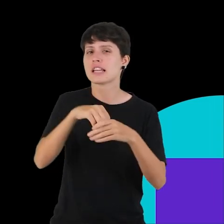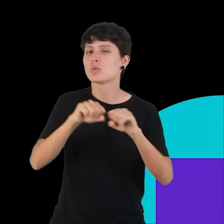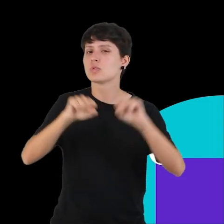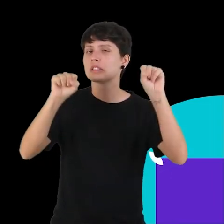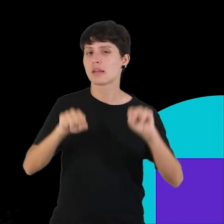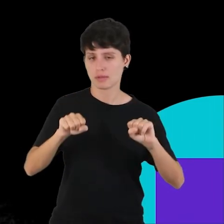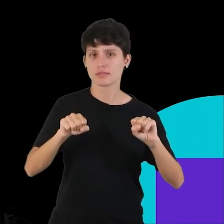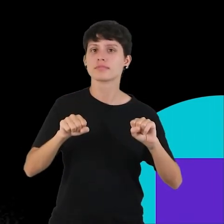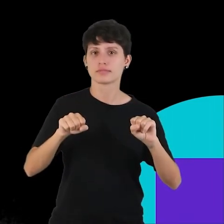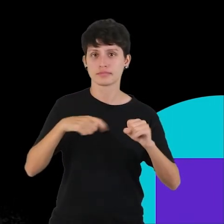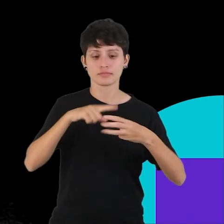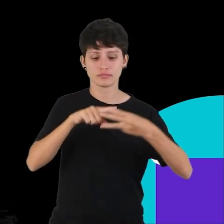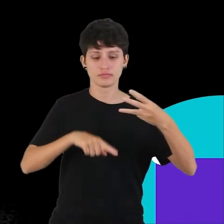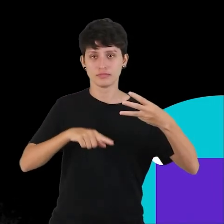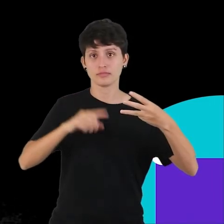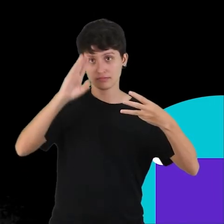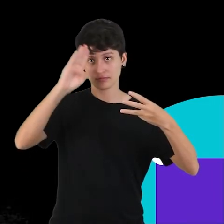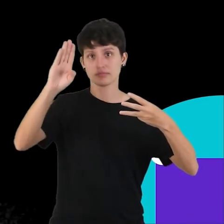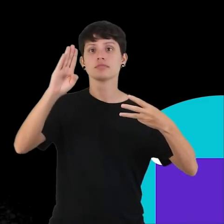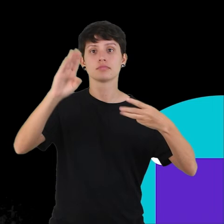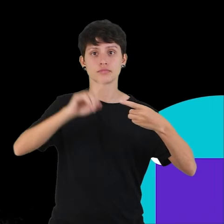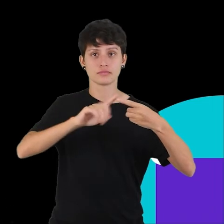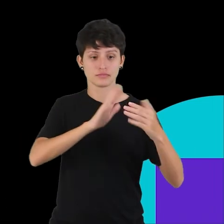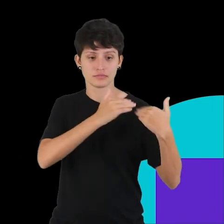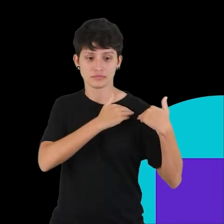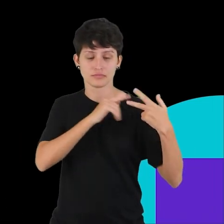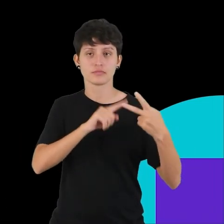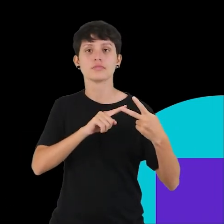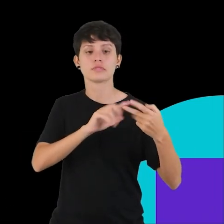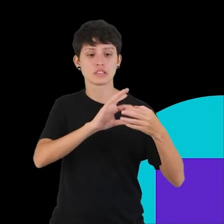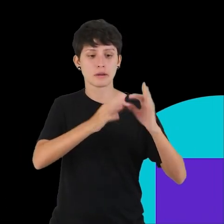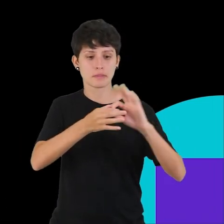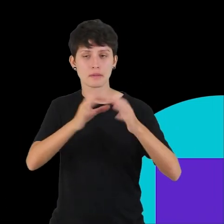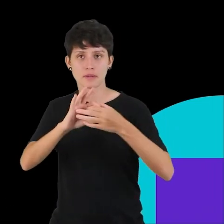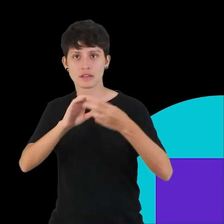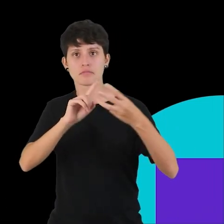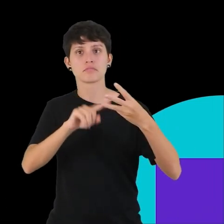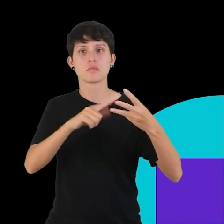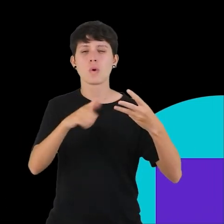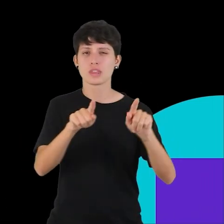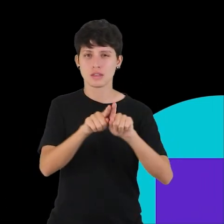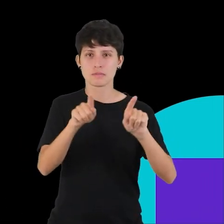pelas coisas que a gente conhece que fazem parte do sistema. Então aqui alguma história da Keitiane, da Nestlé, poderia mostrar histórias dos